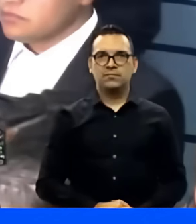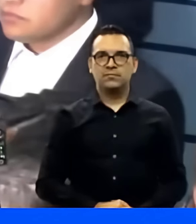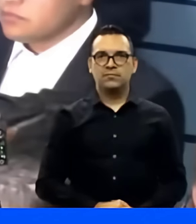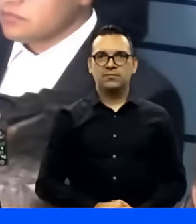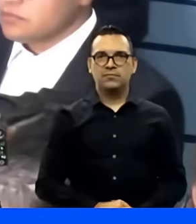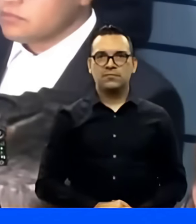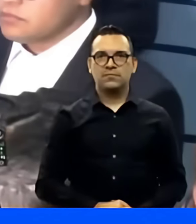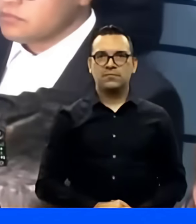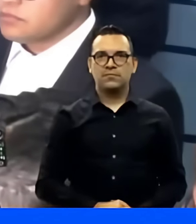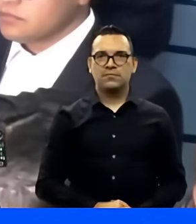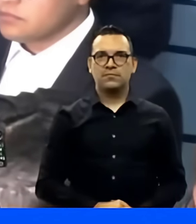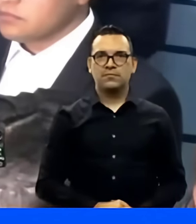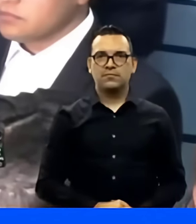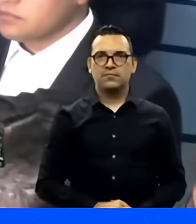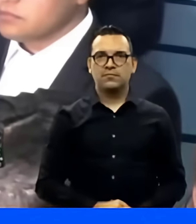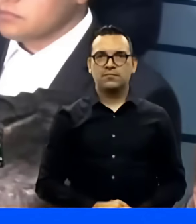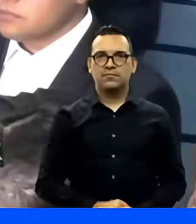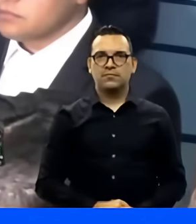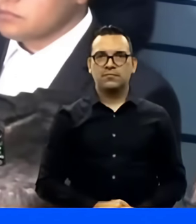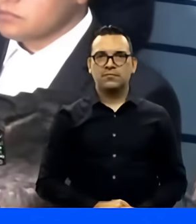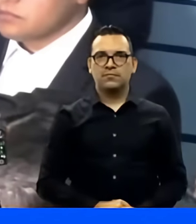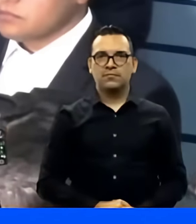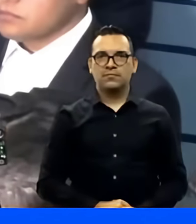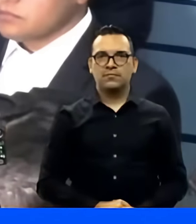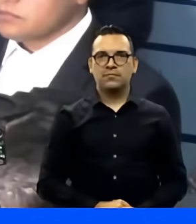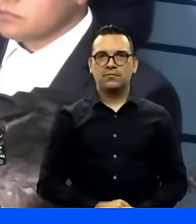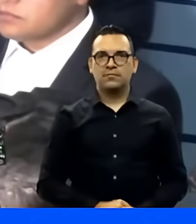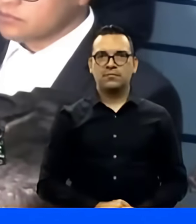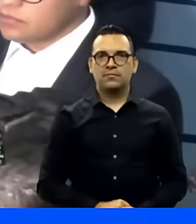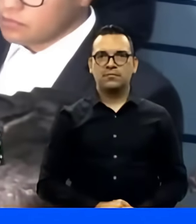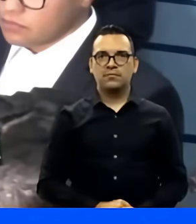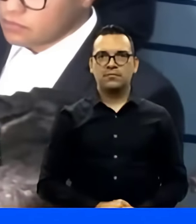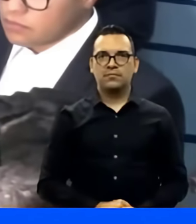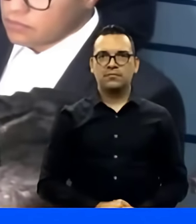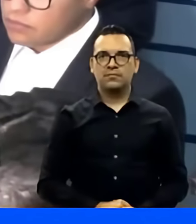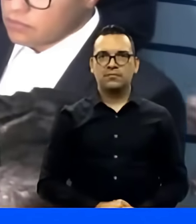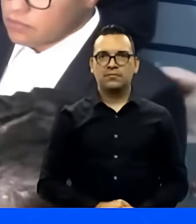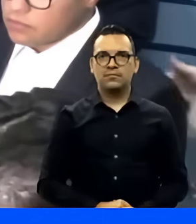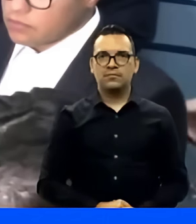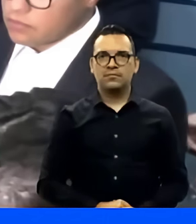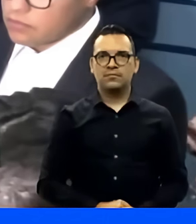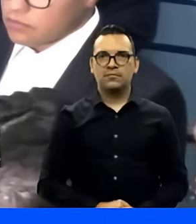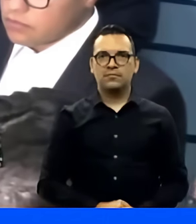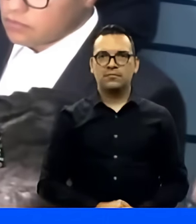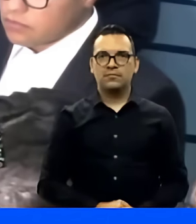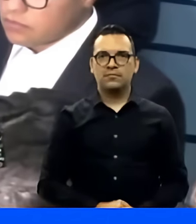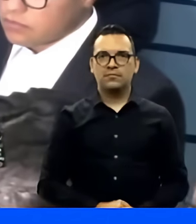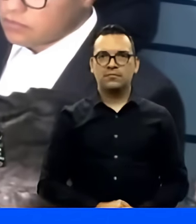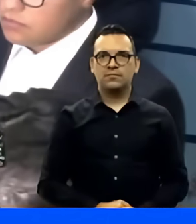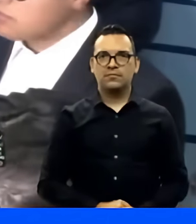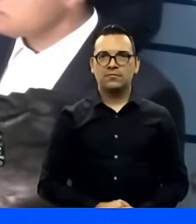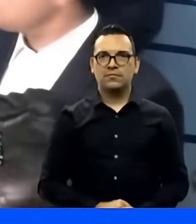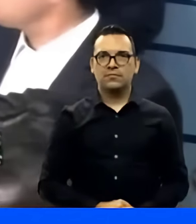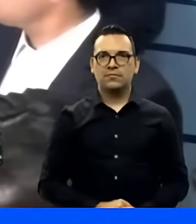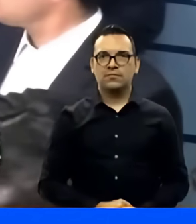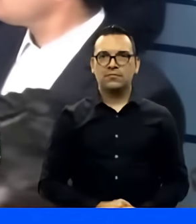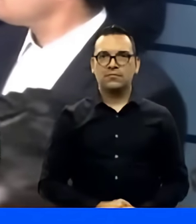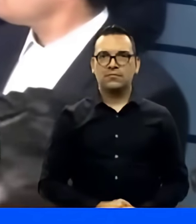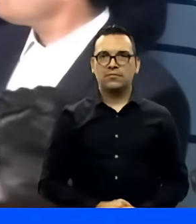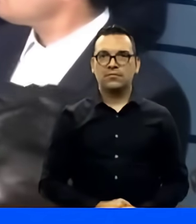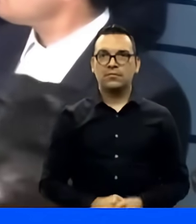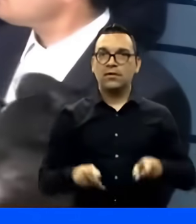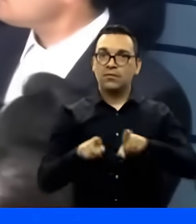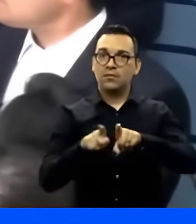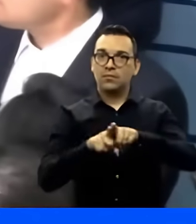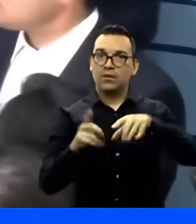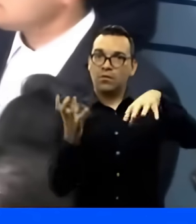vai embasar um documento que, consequentemente, vai poder ser usado por diferentes governos na hora de tomar uma decisão. E pelo próprio Congresso